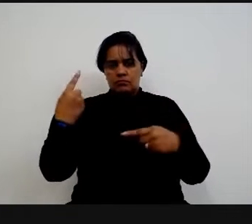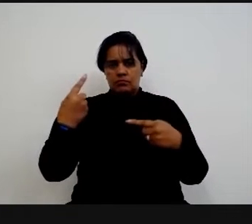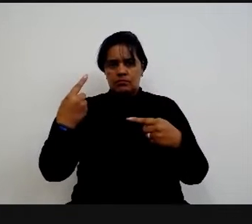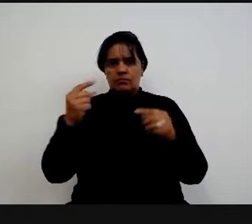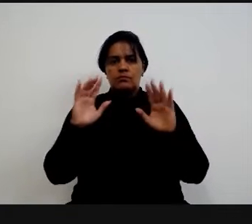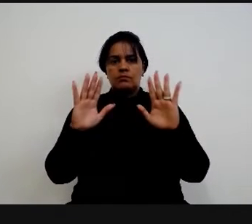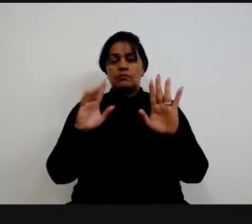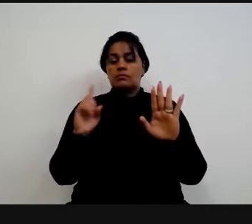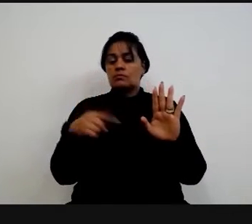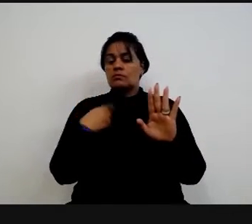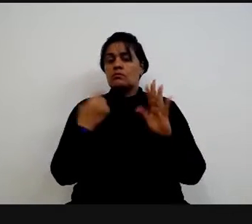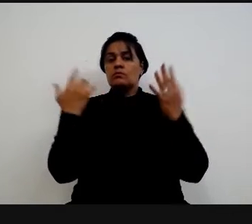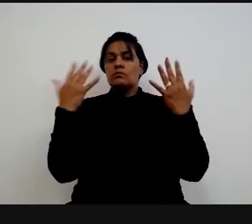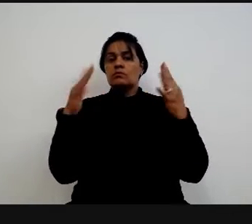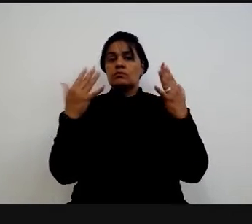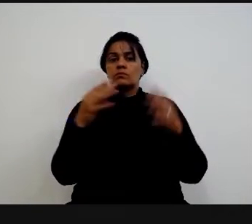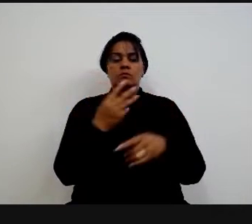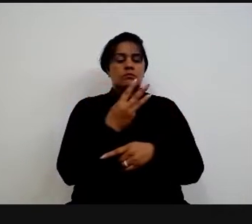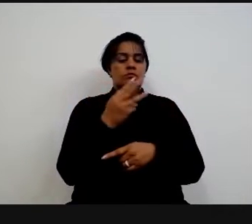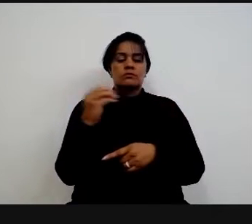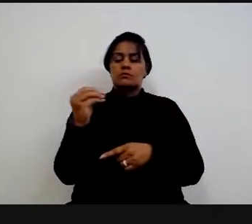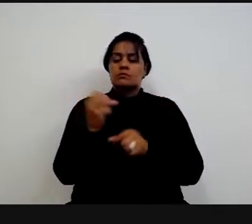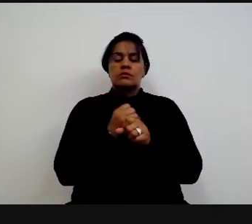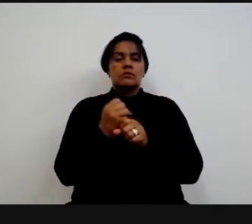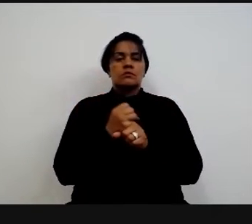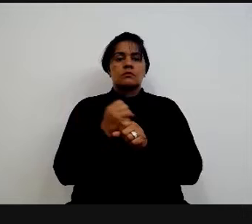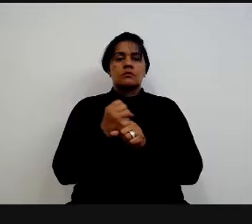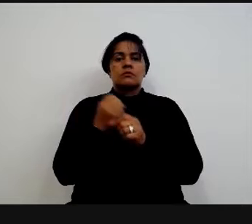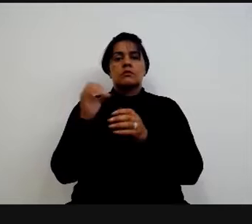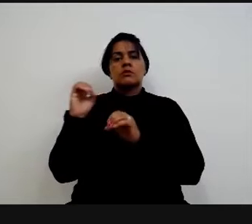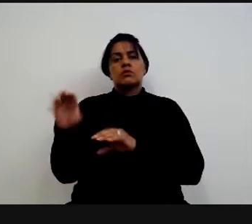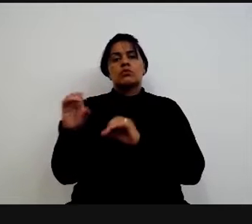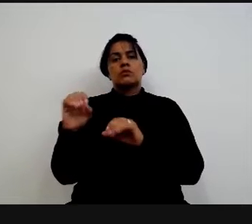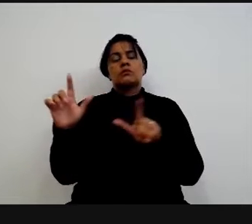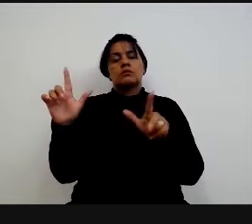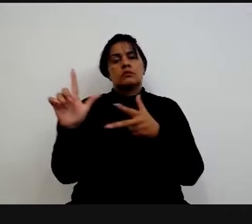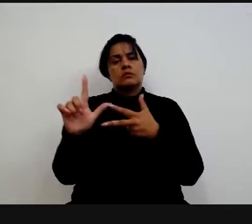nós apenas 30 anos de educação legislativa.